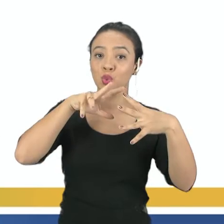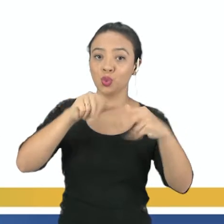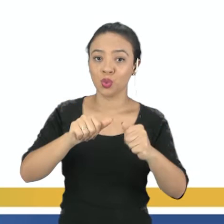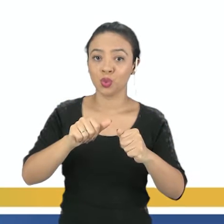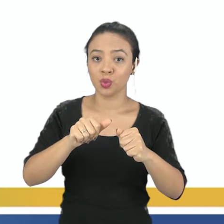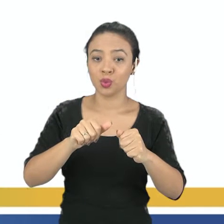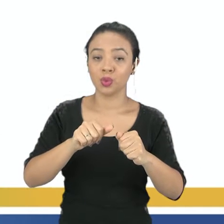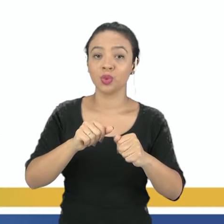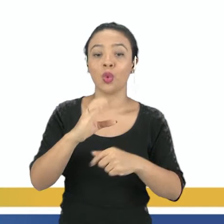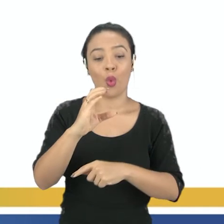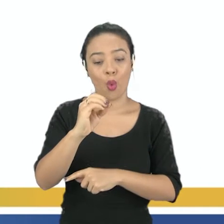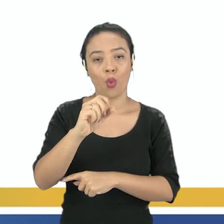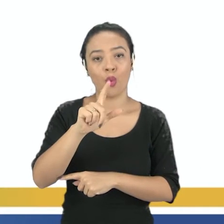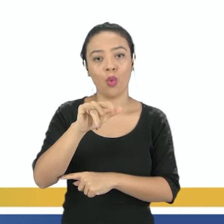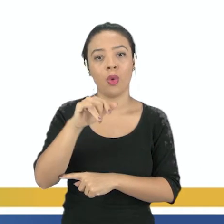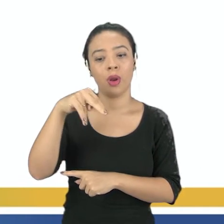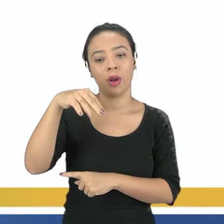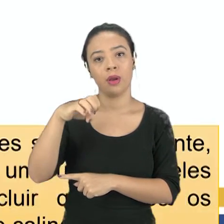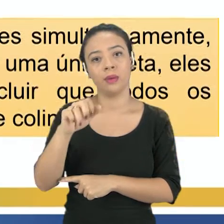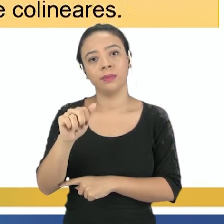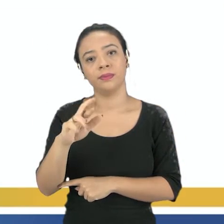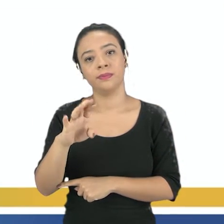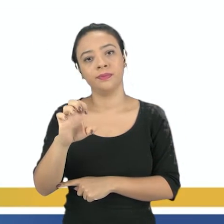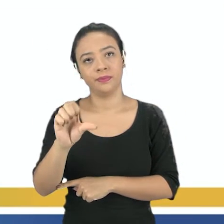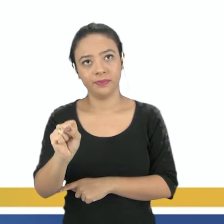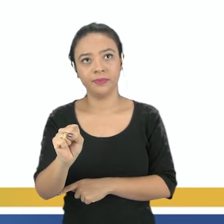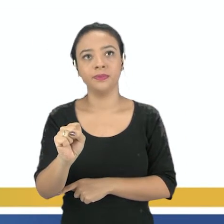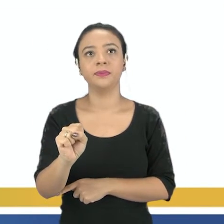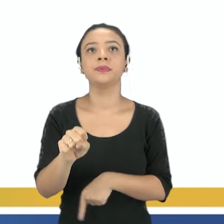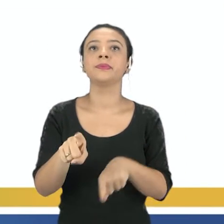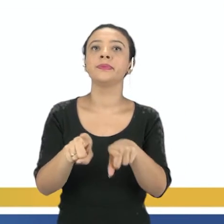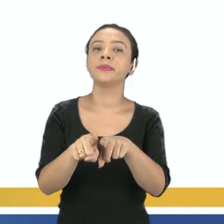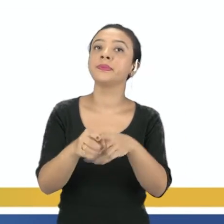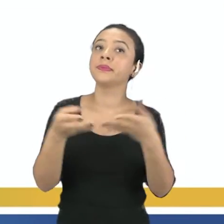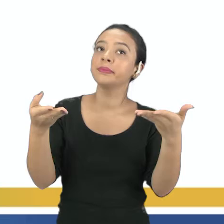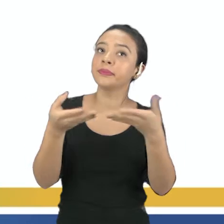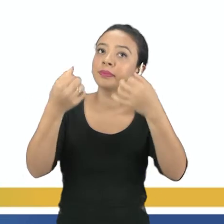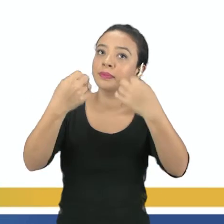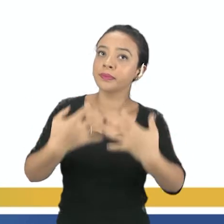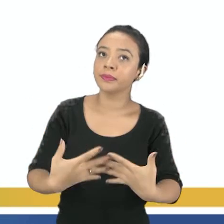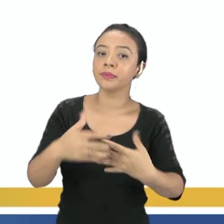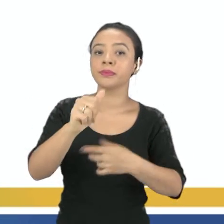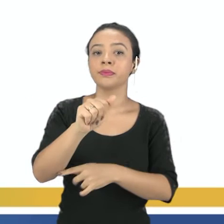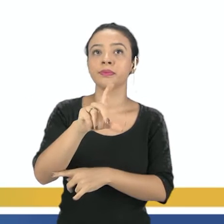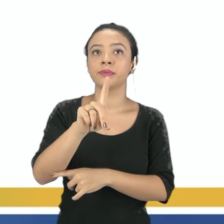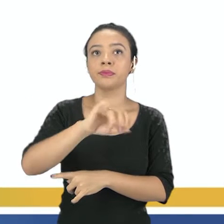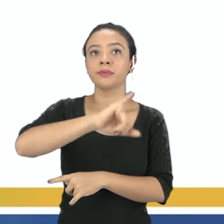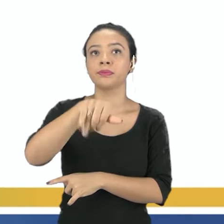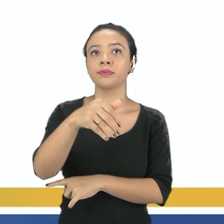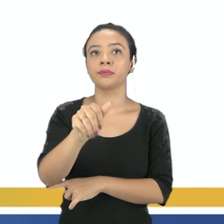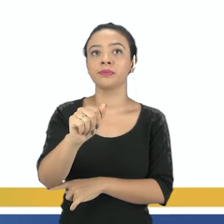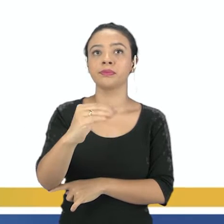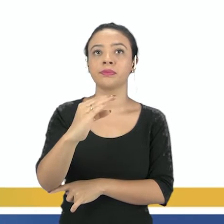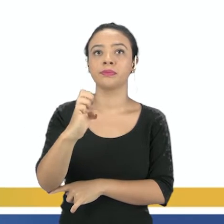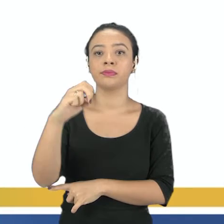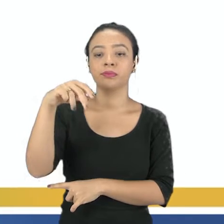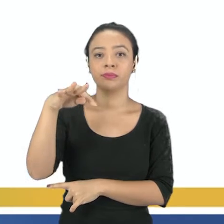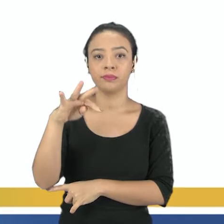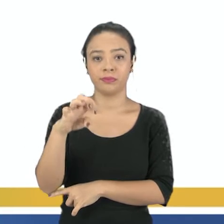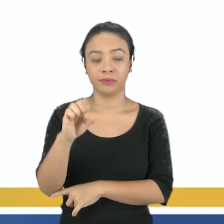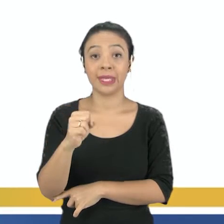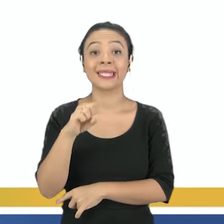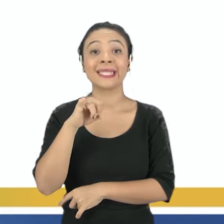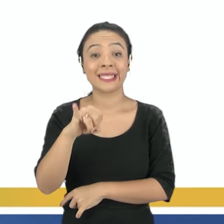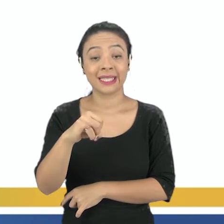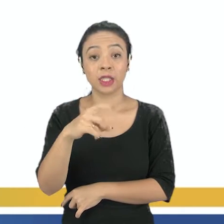todos são segmentos colineares e hoje falaremos então sobre segmentos adjacentes se dois segmentos